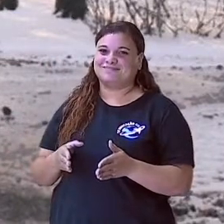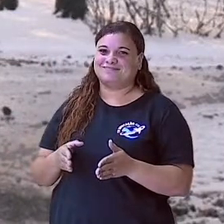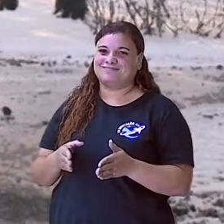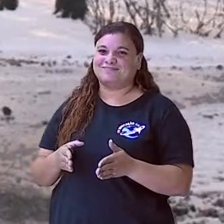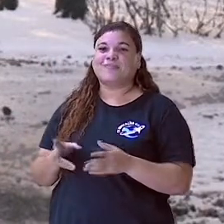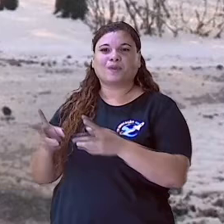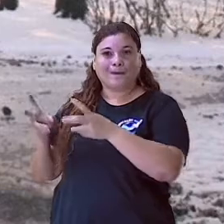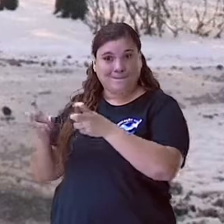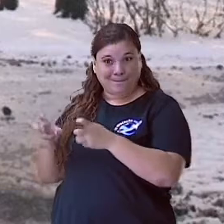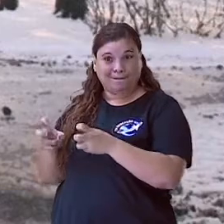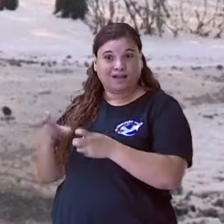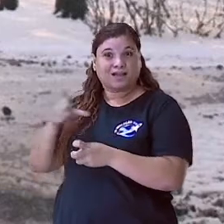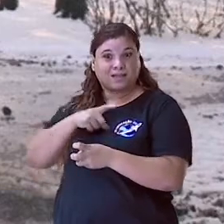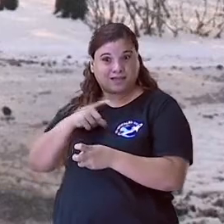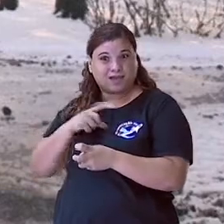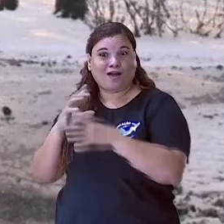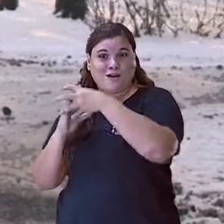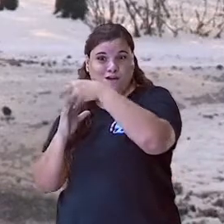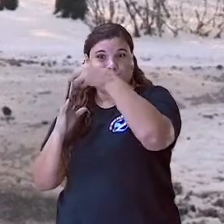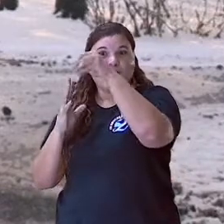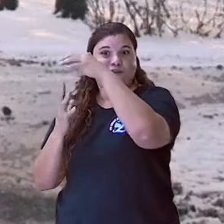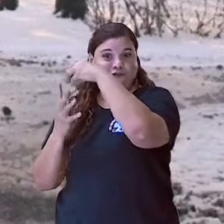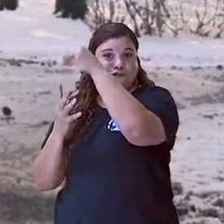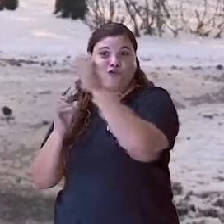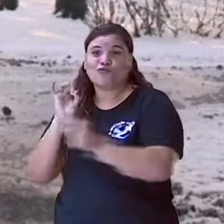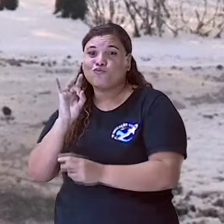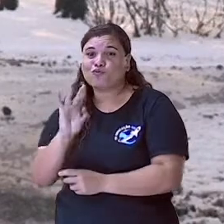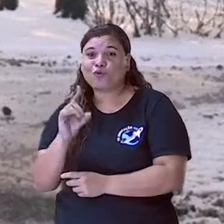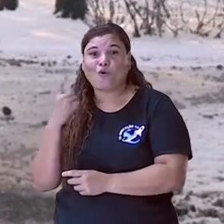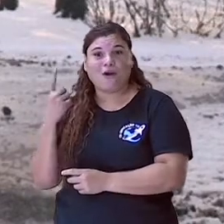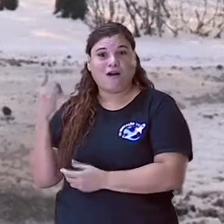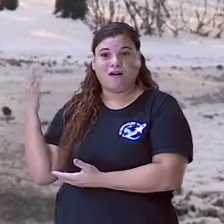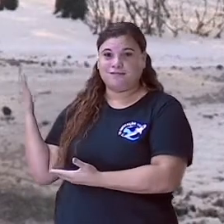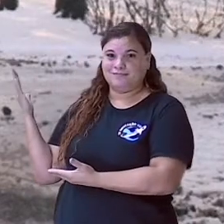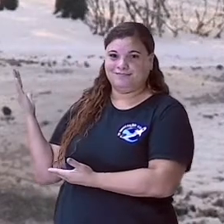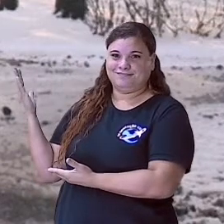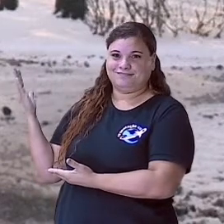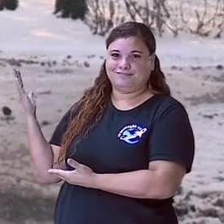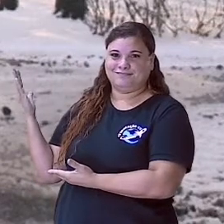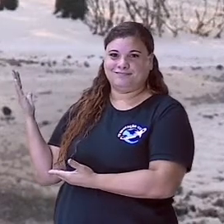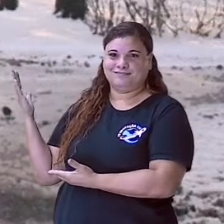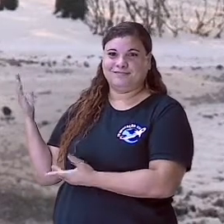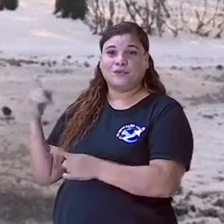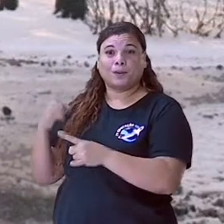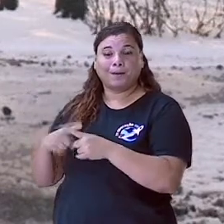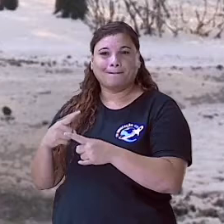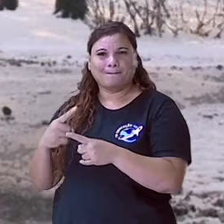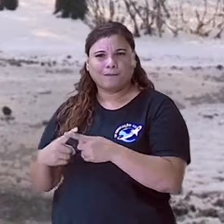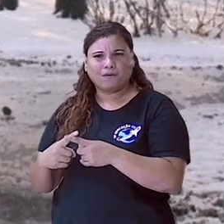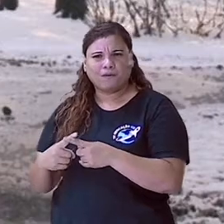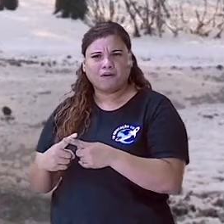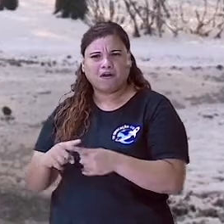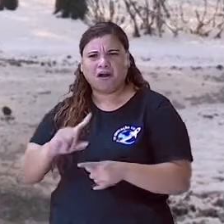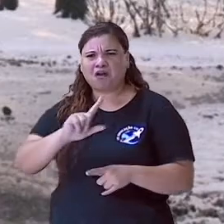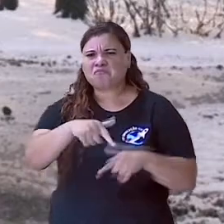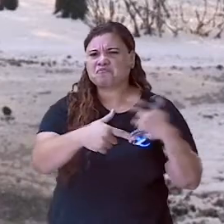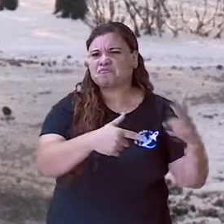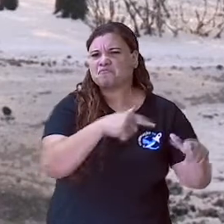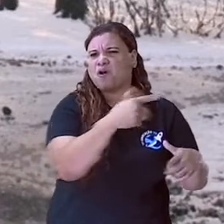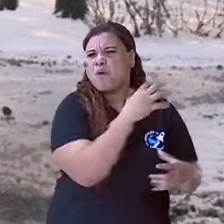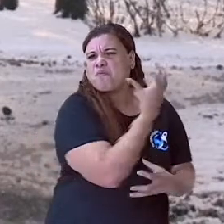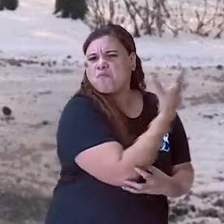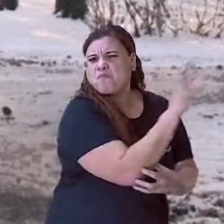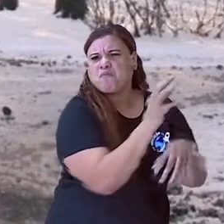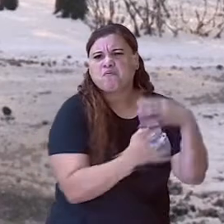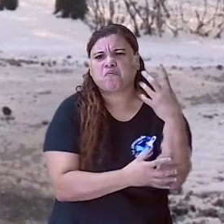Ok? Porém, quando eu vou para uma floresta de pinheiros, eu tenho que saber que eu não vou ver